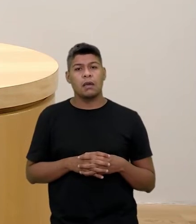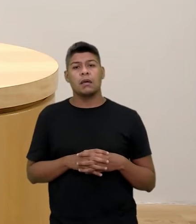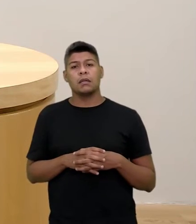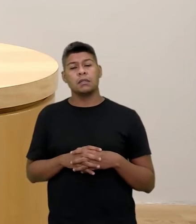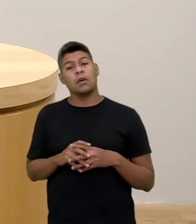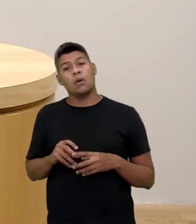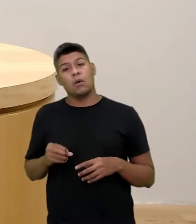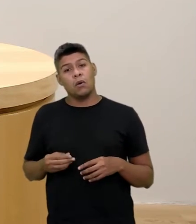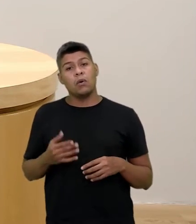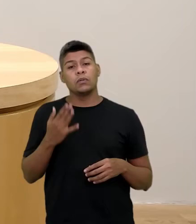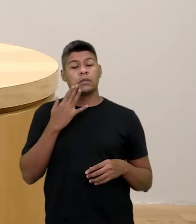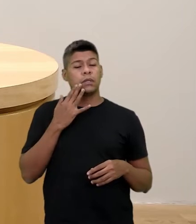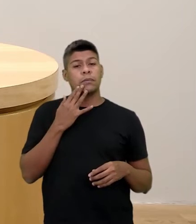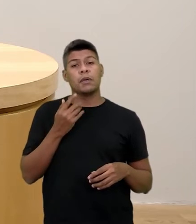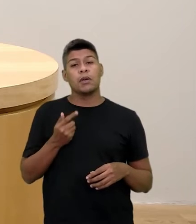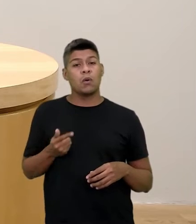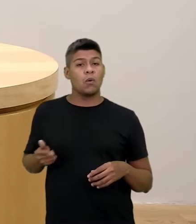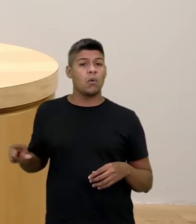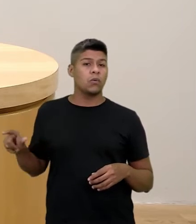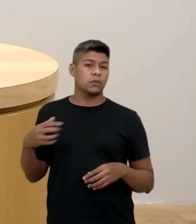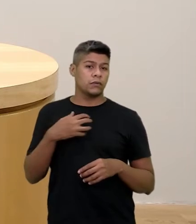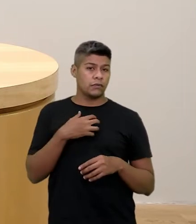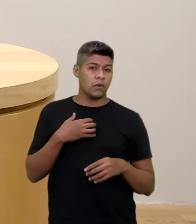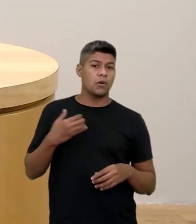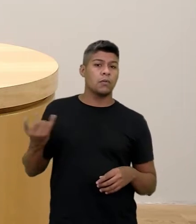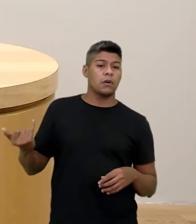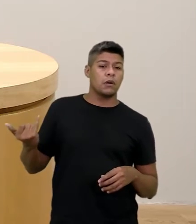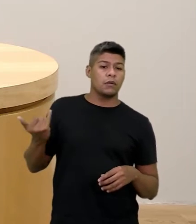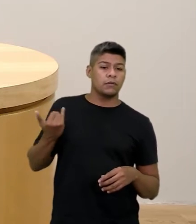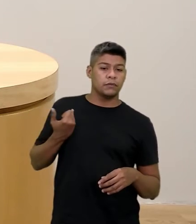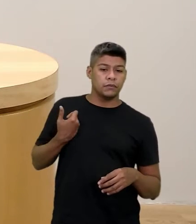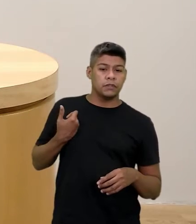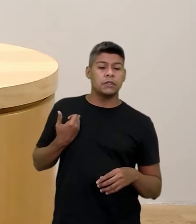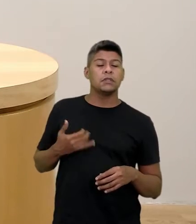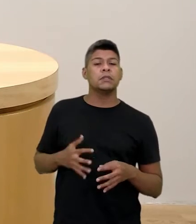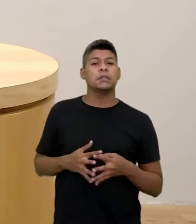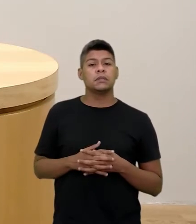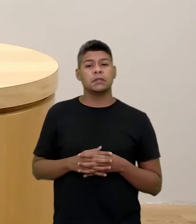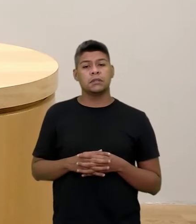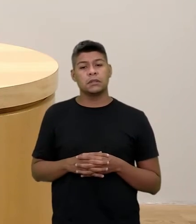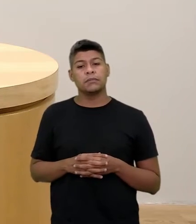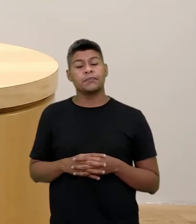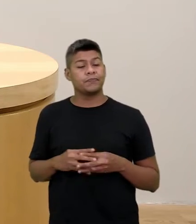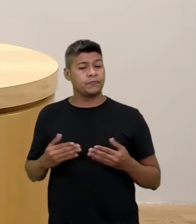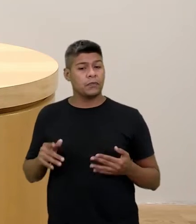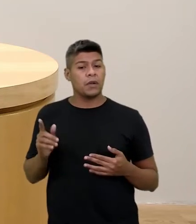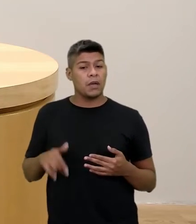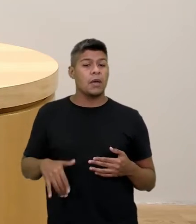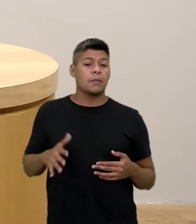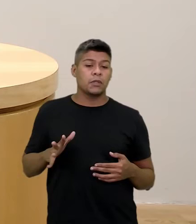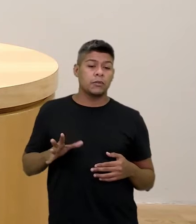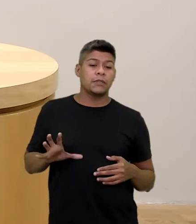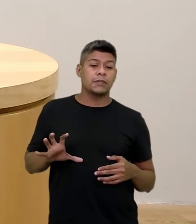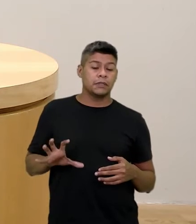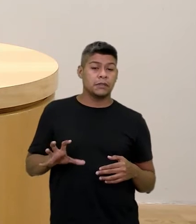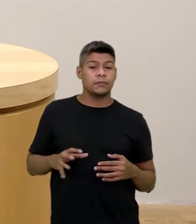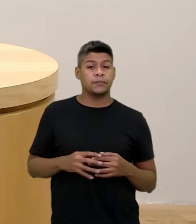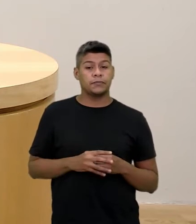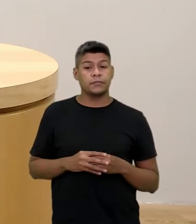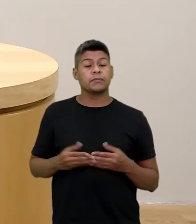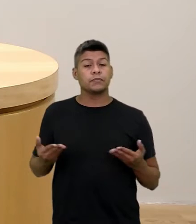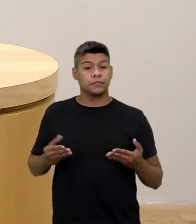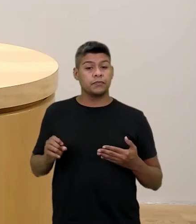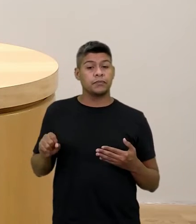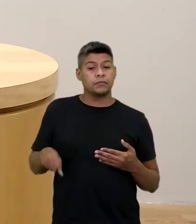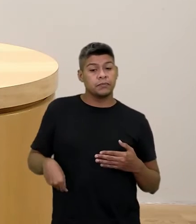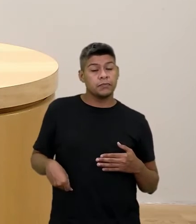ainda souber de uma outra forma, diga aqui pra gente na interação. Então é mais ou menos por aí, tá certo? Agora sim eu vou